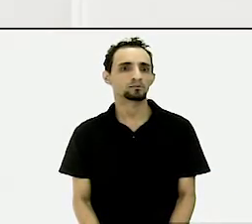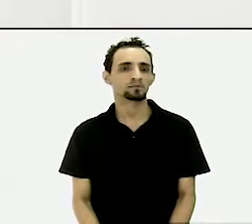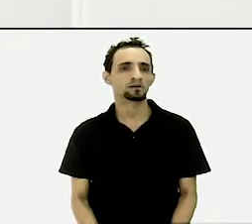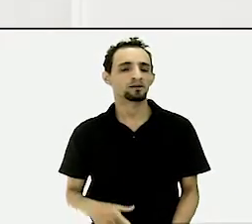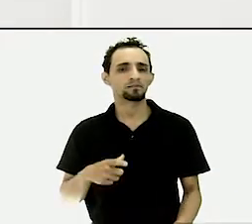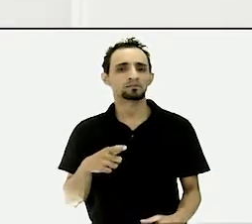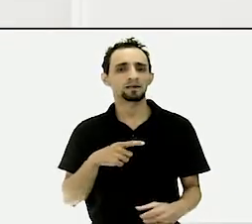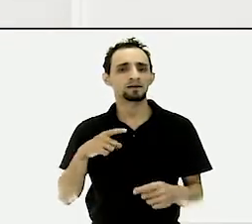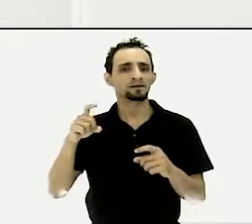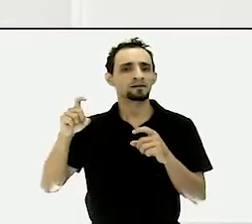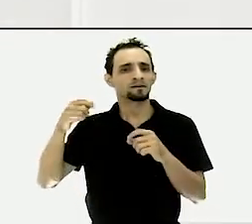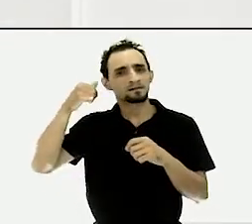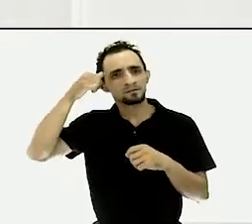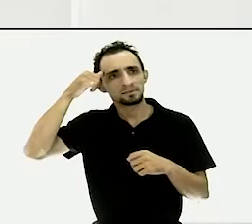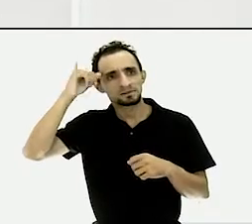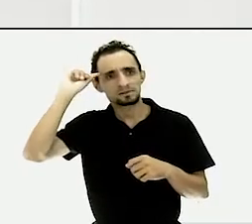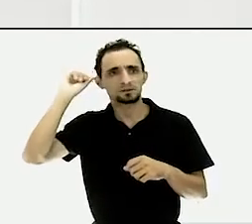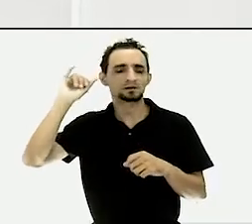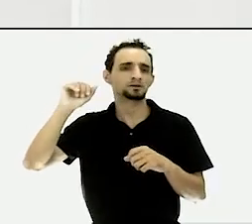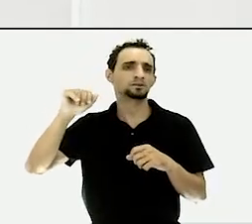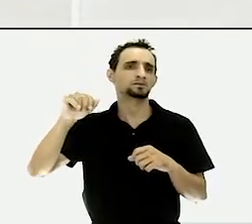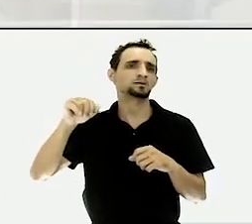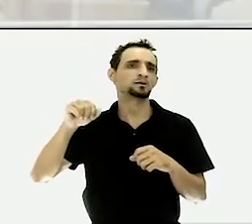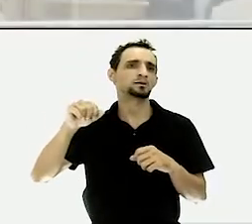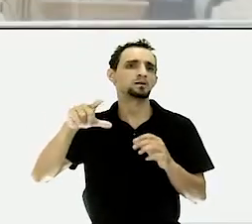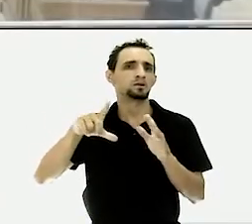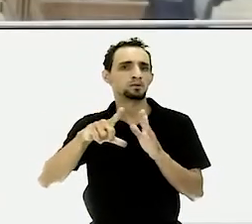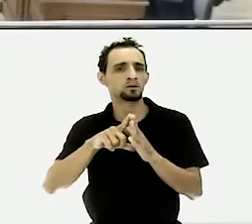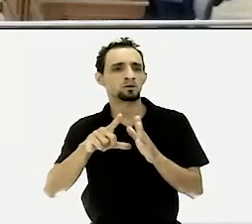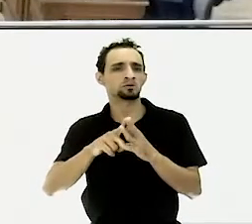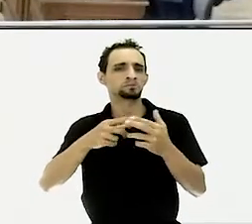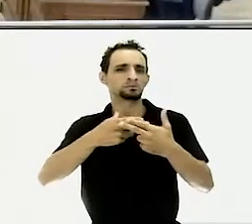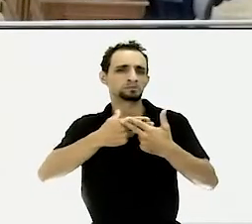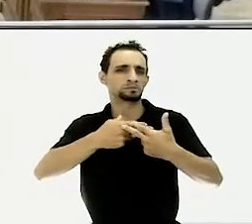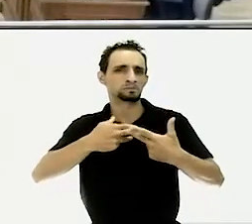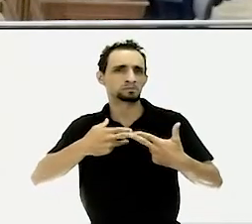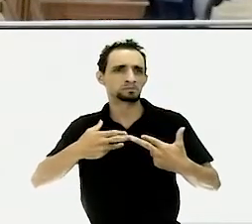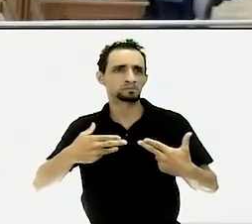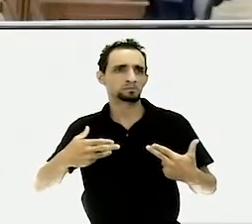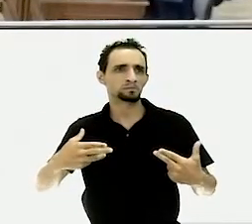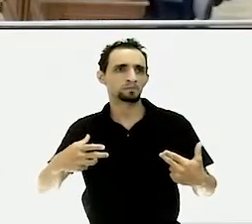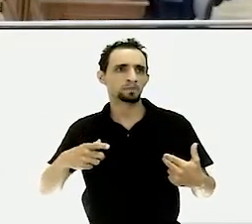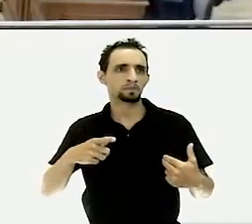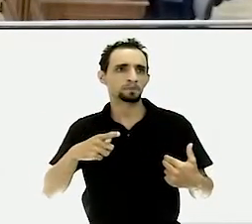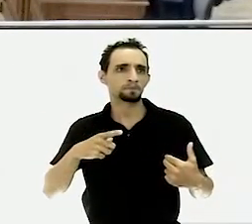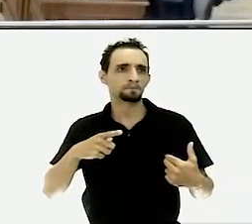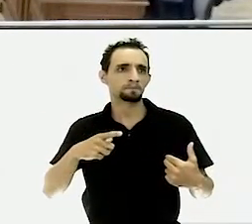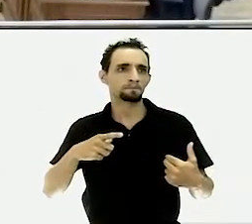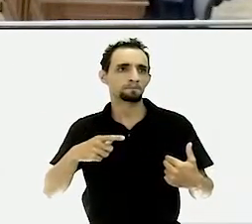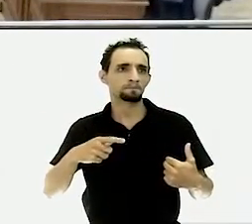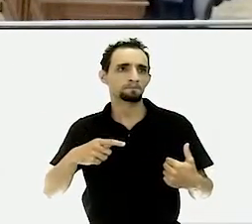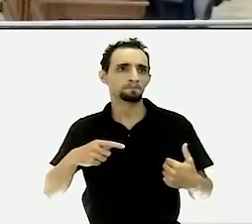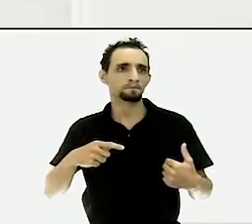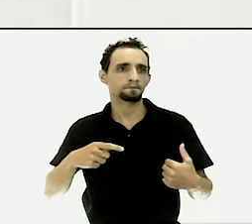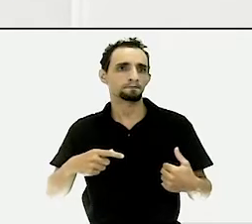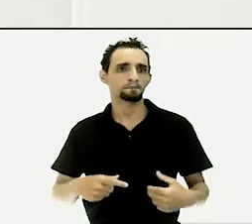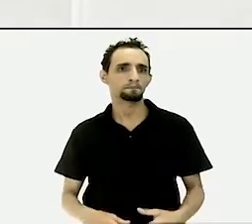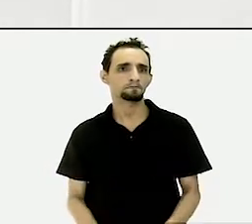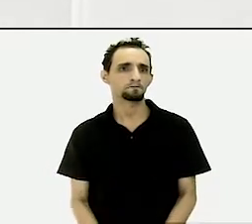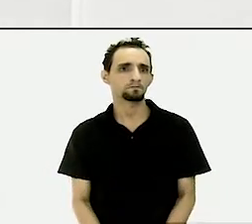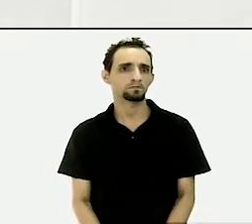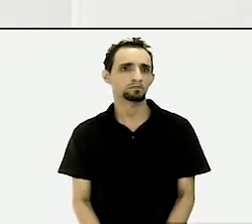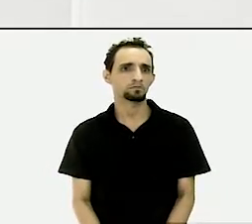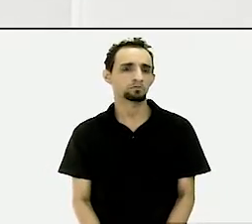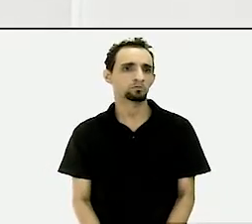para depois locar a eles, né? Nada disso. Põe para dentro o trailer, né? Mantém o... Porque eles são ambulantes,